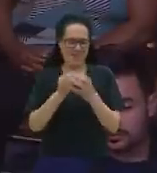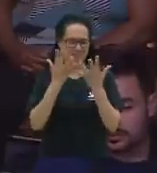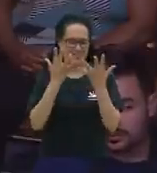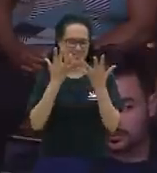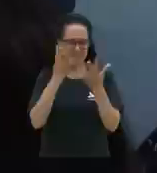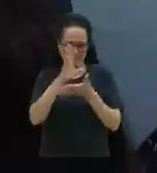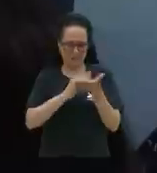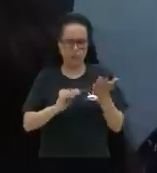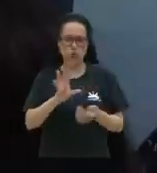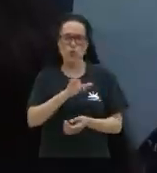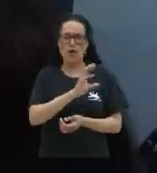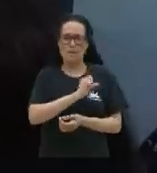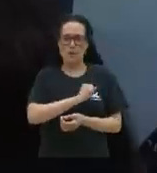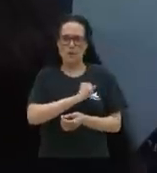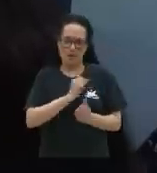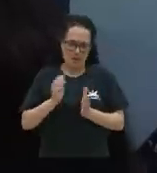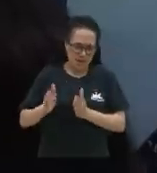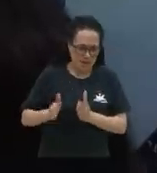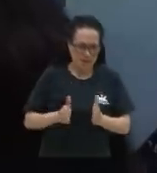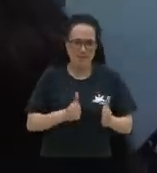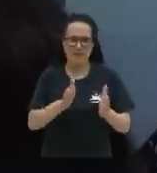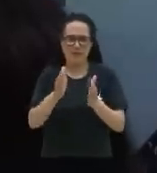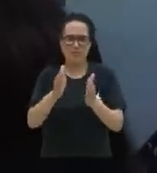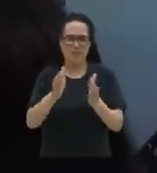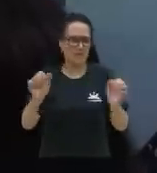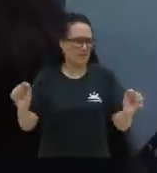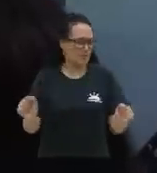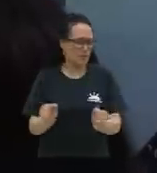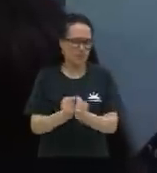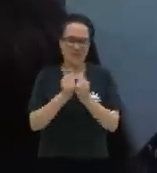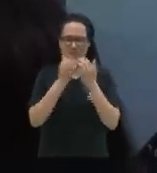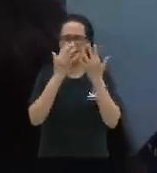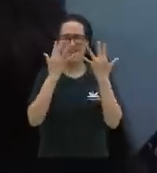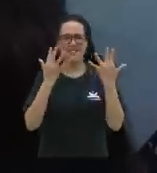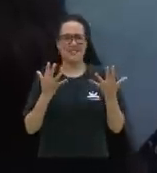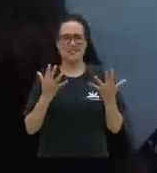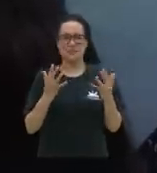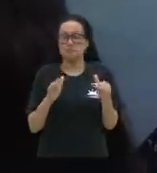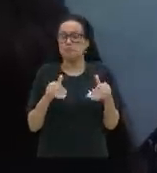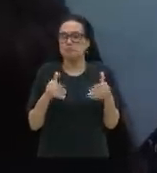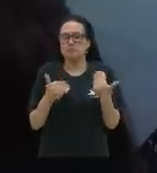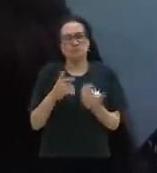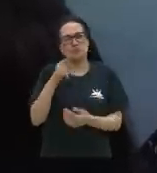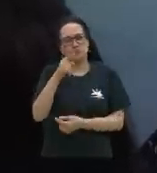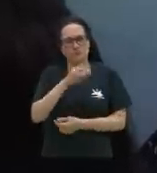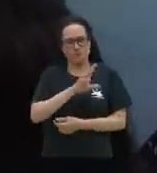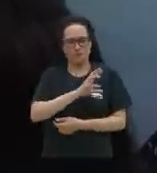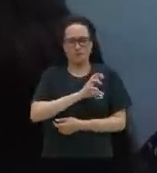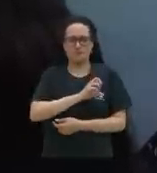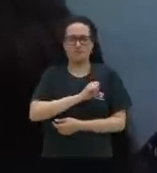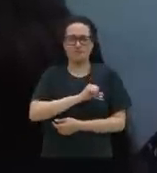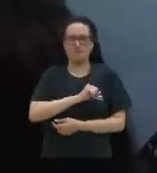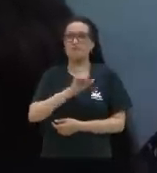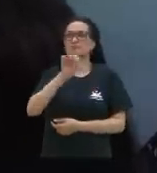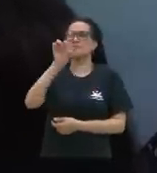o amor é o canal do milagre. O canal do milagre. Quando você ama, Deus é